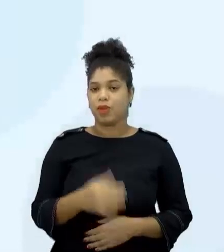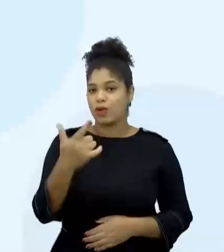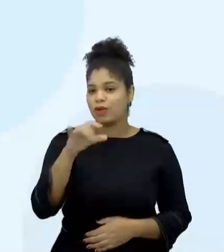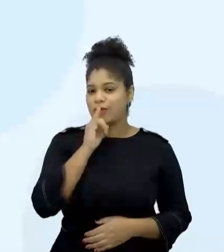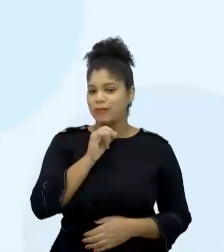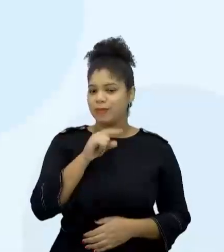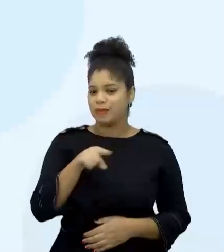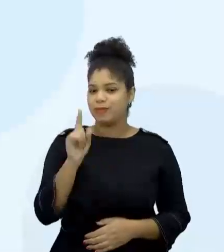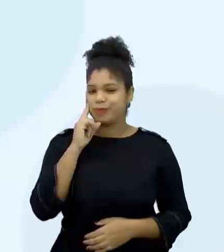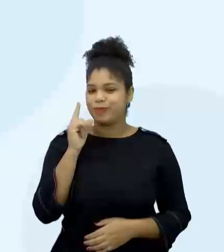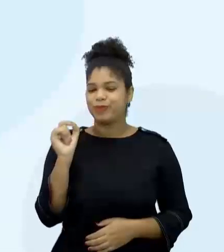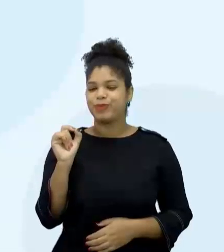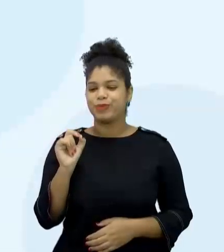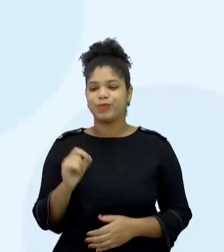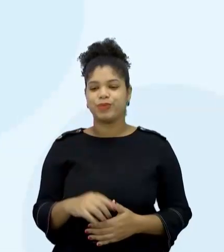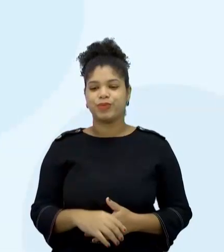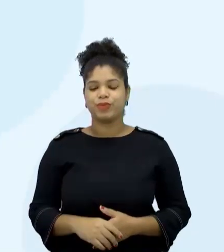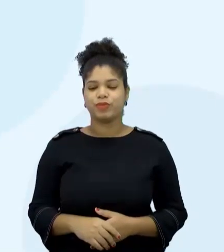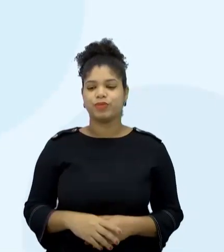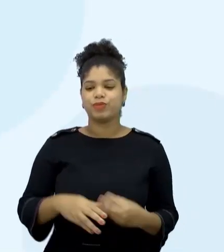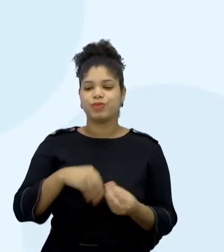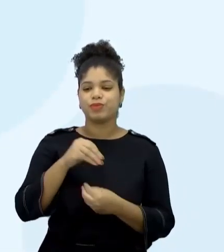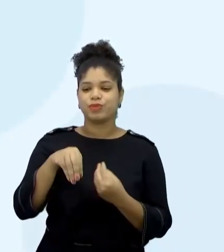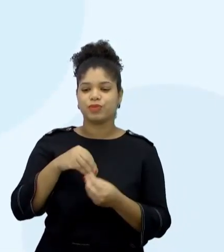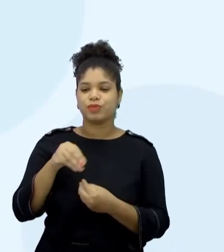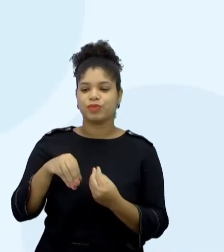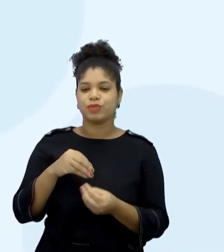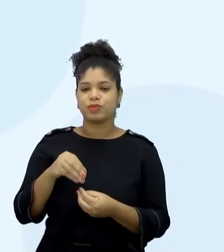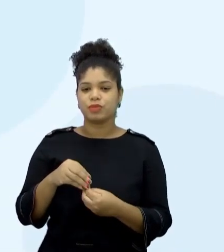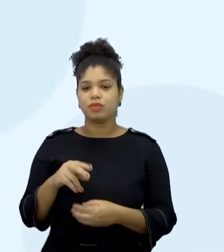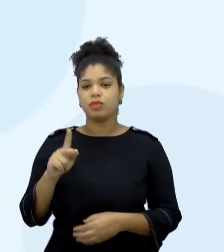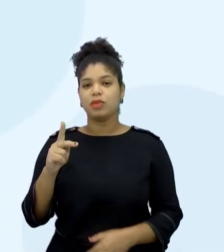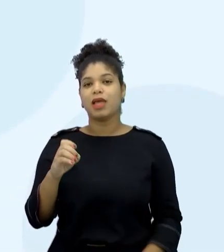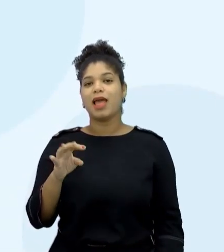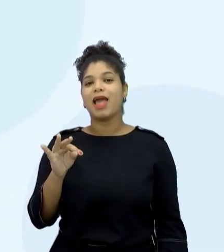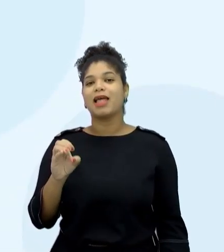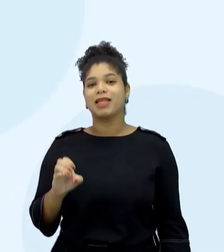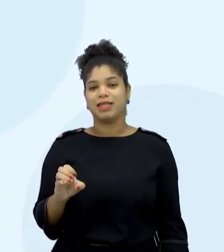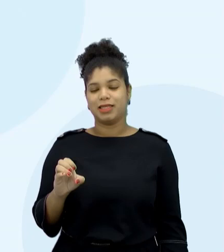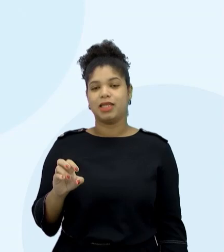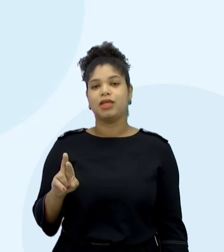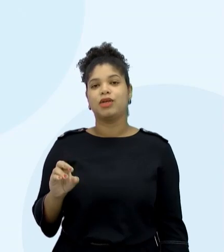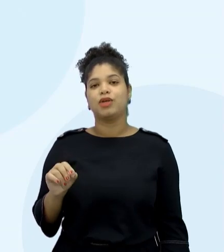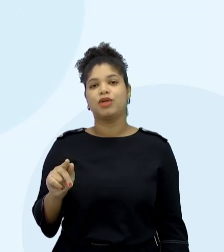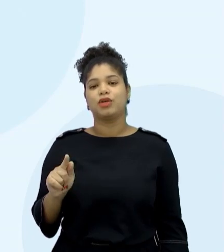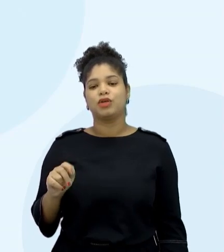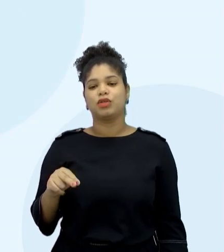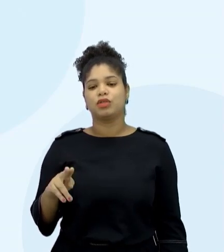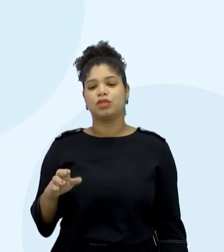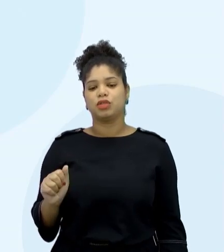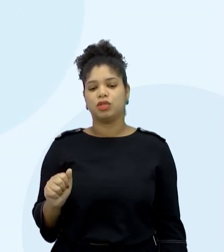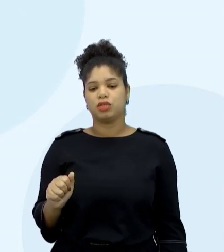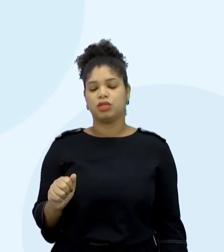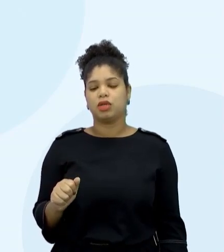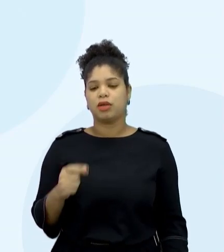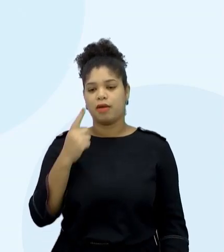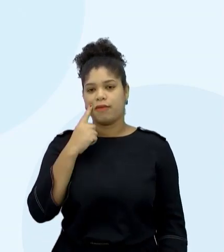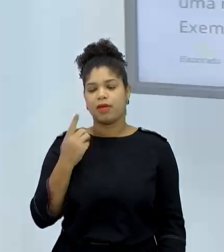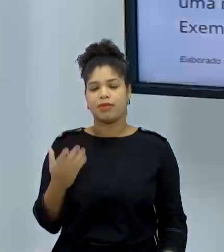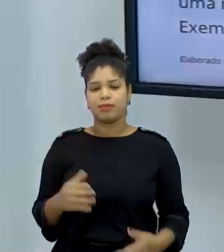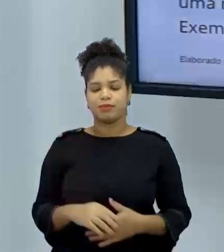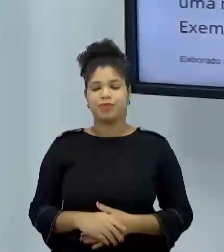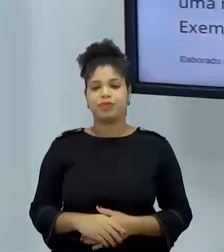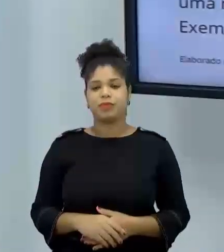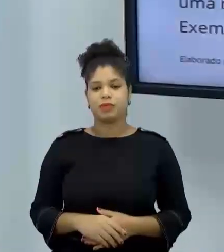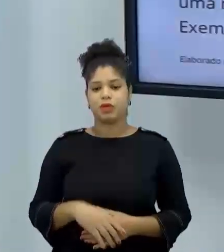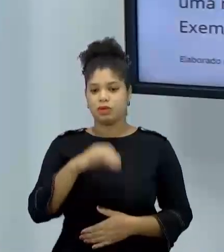você de mistura heterogênea, lembrando aqui, acho que não precisa nem voltar o slide, pode ser aqui mesmo, ó.